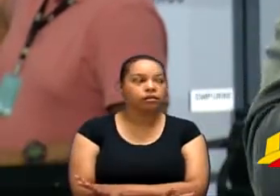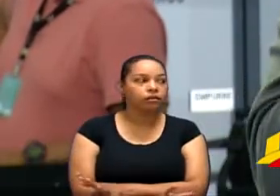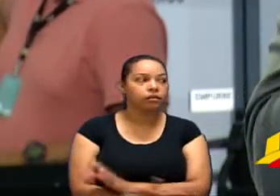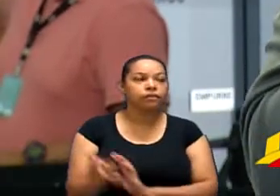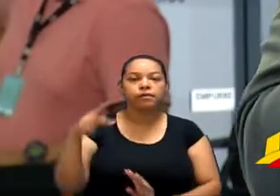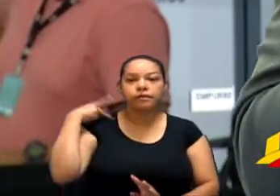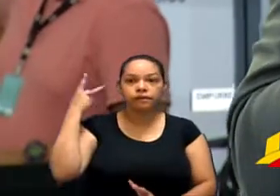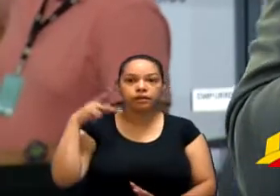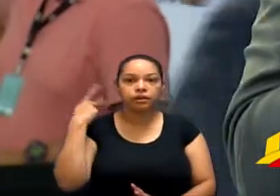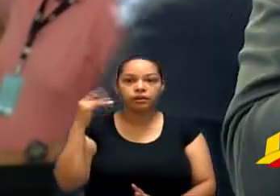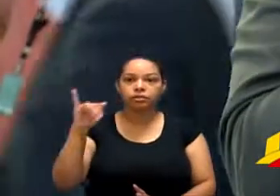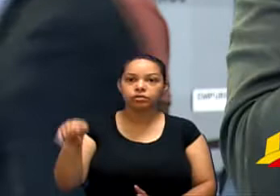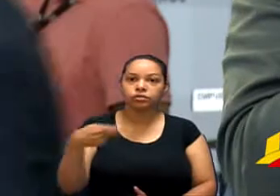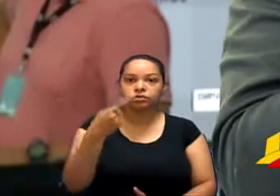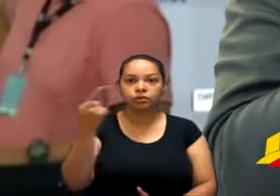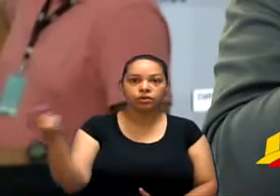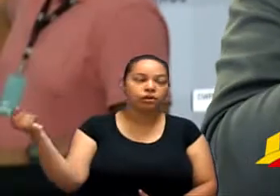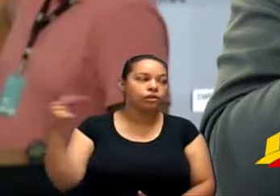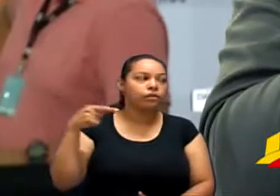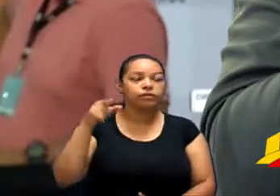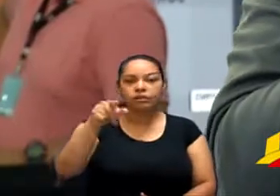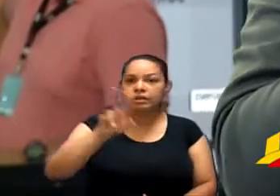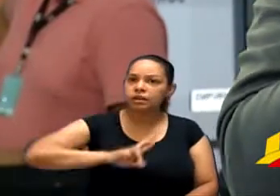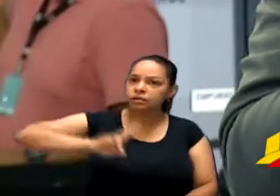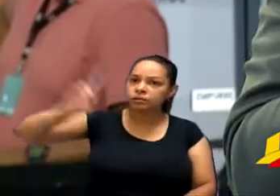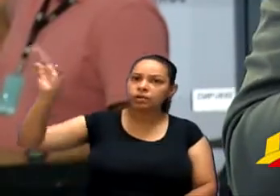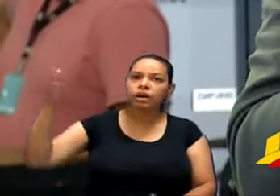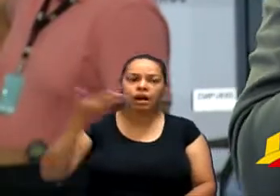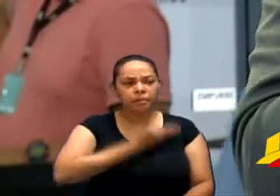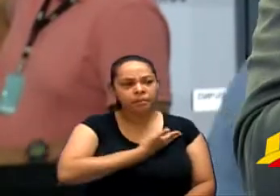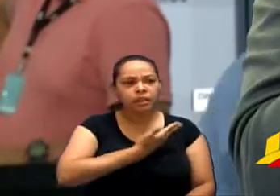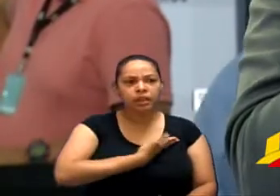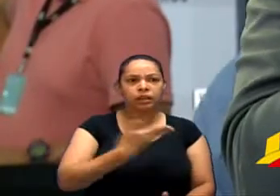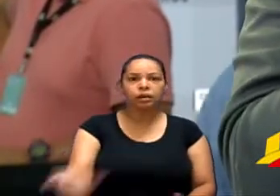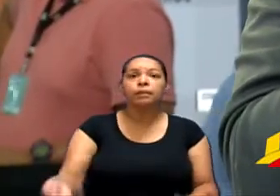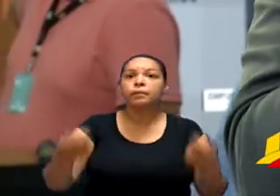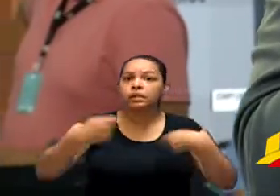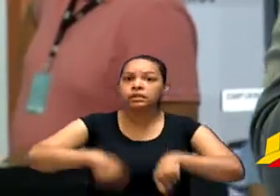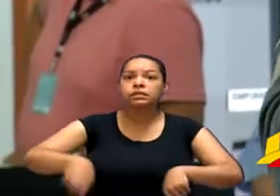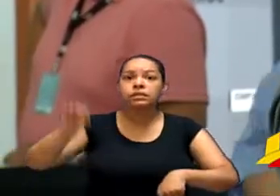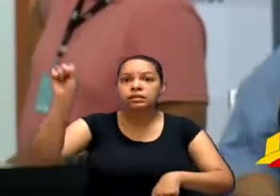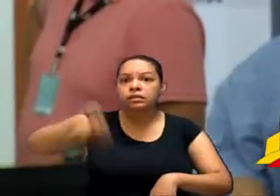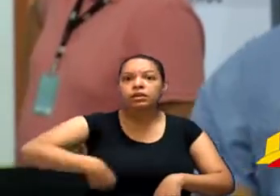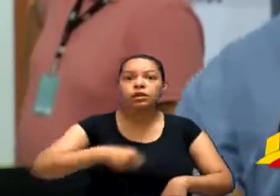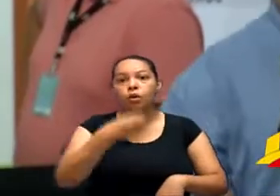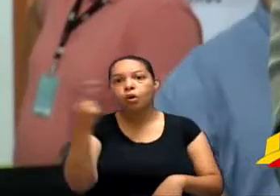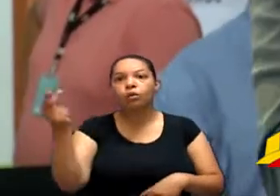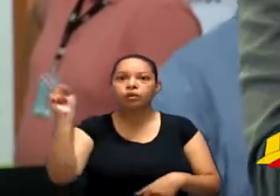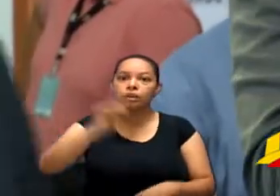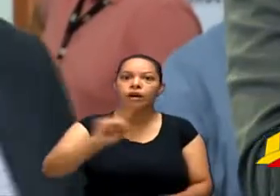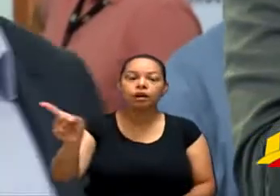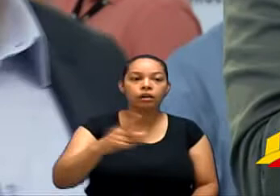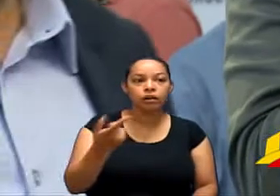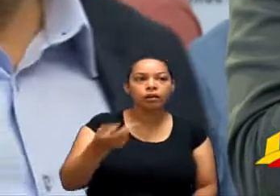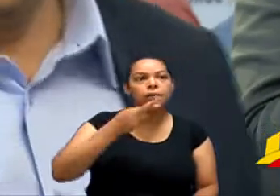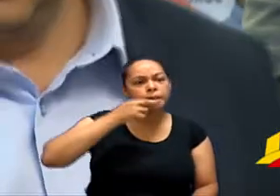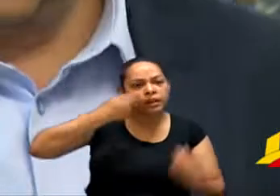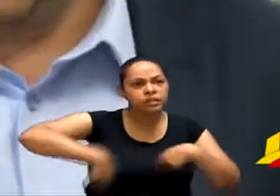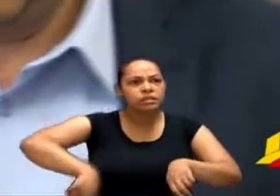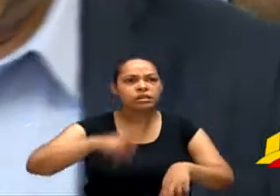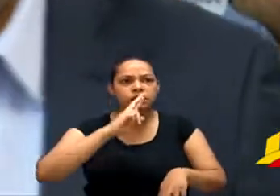seja sincero Você é nosso Líder nosso amigo tem que pelo menos responder sim ou não o que é mais difícil é ficar sem resposta